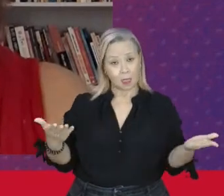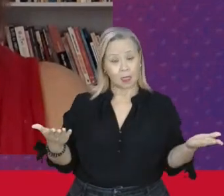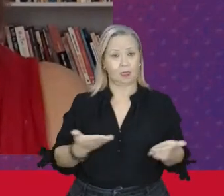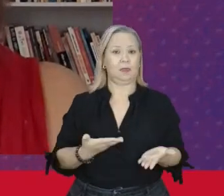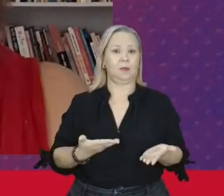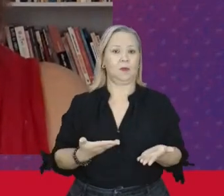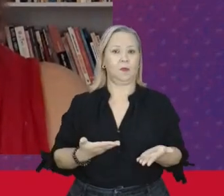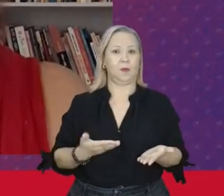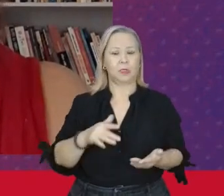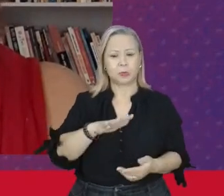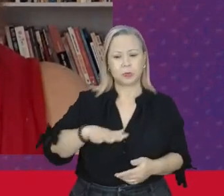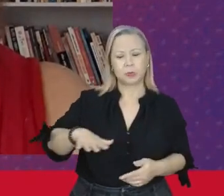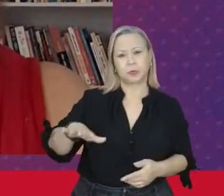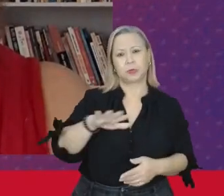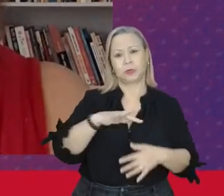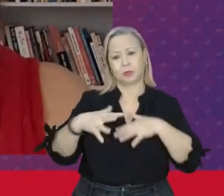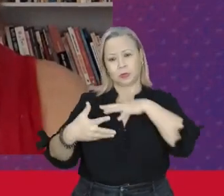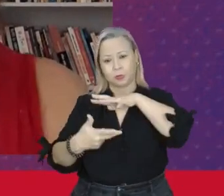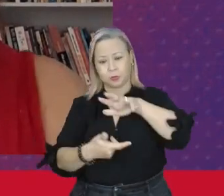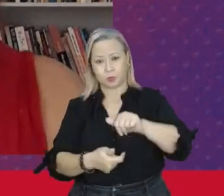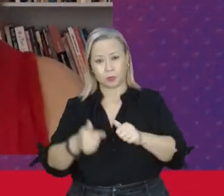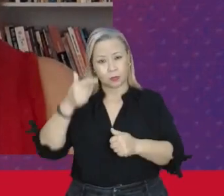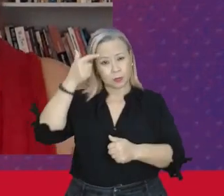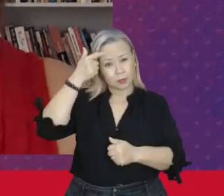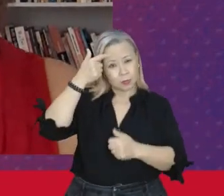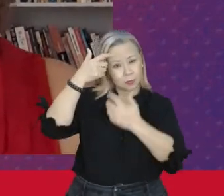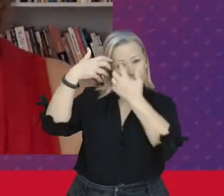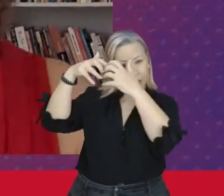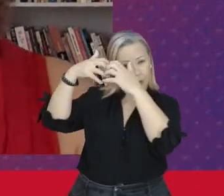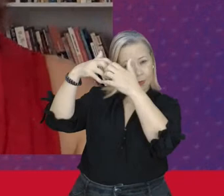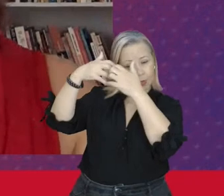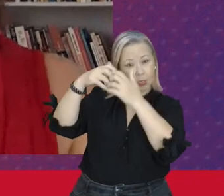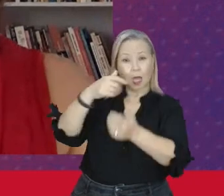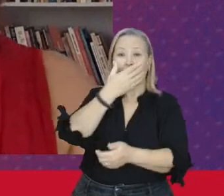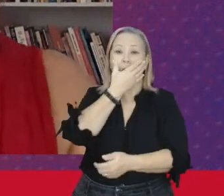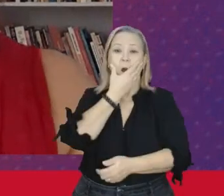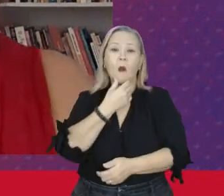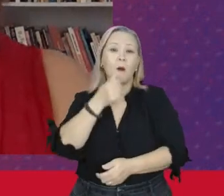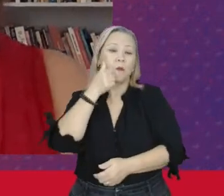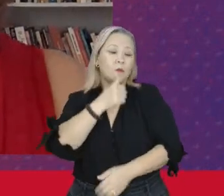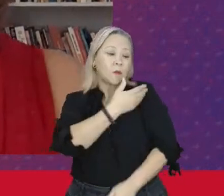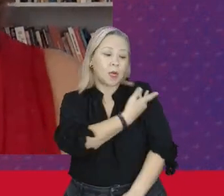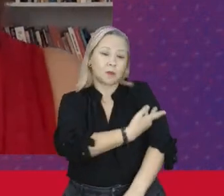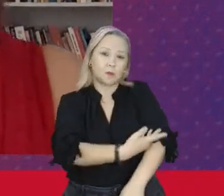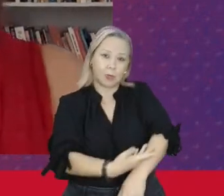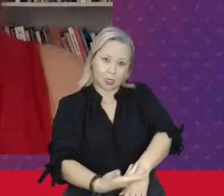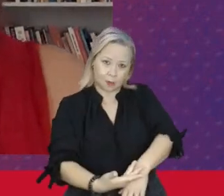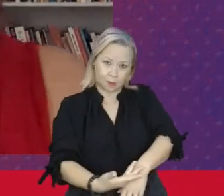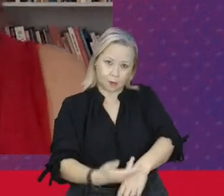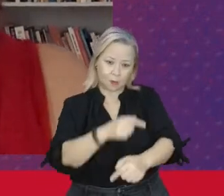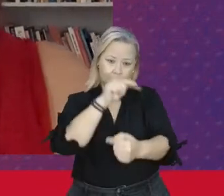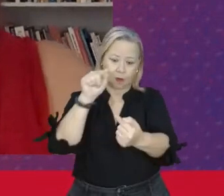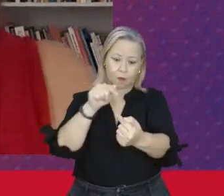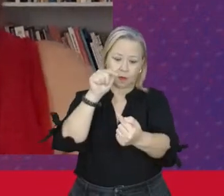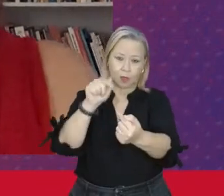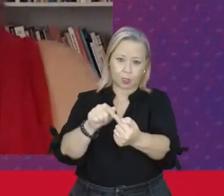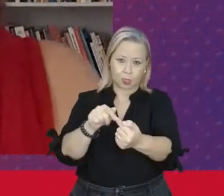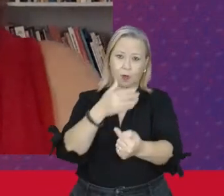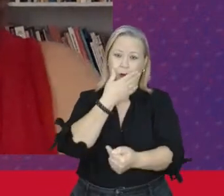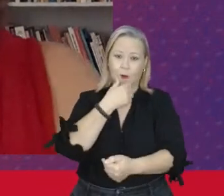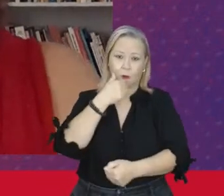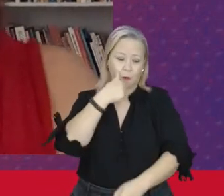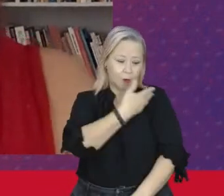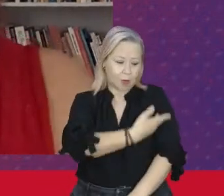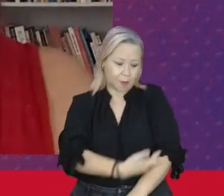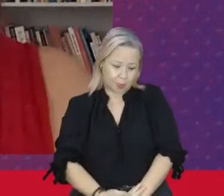em todo mundo, ela é pensada por homens brancos, para homens brancos. Então, todas